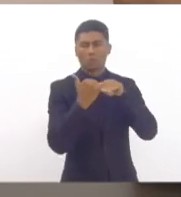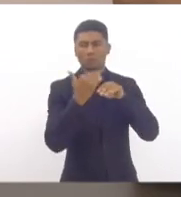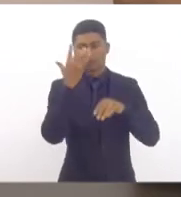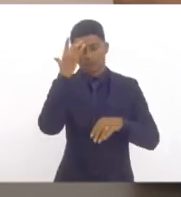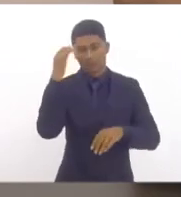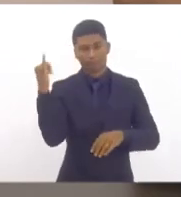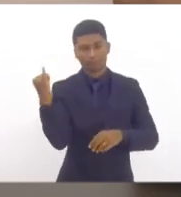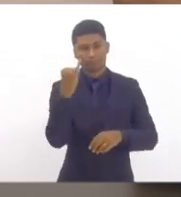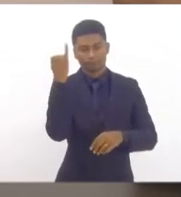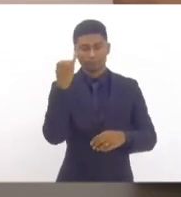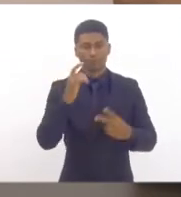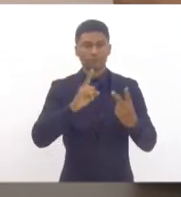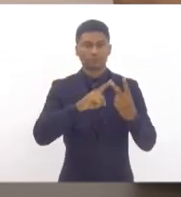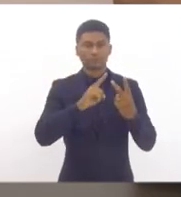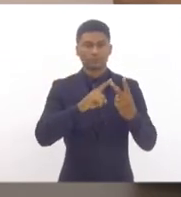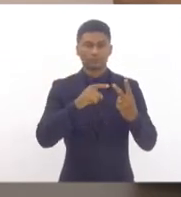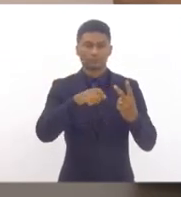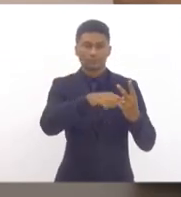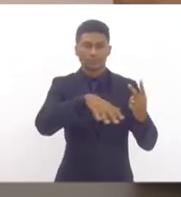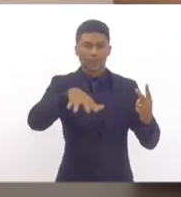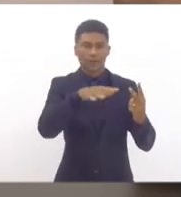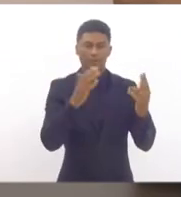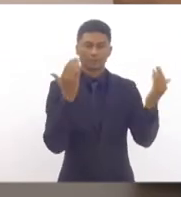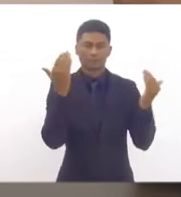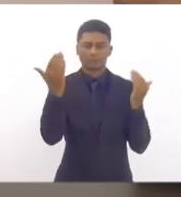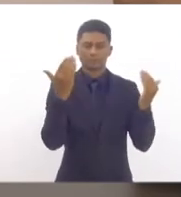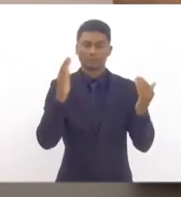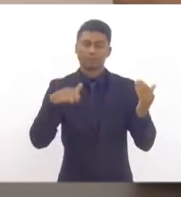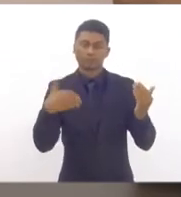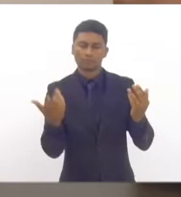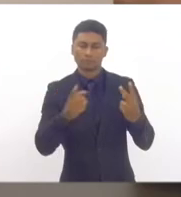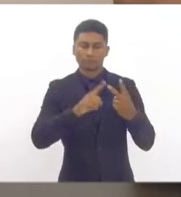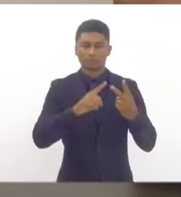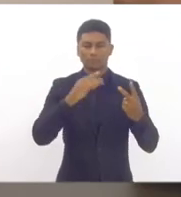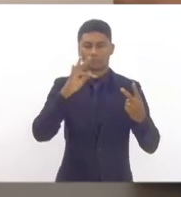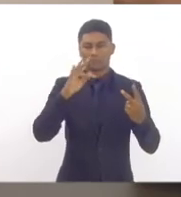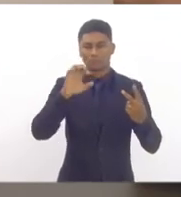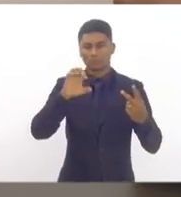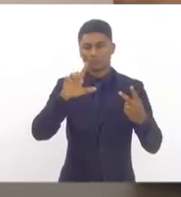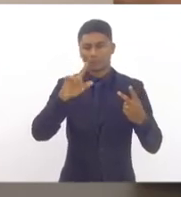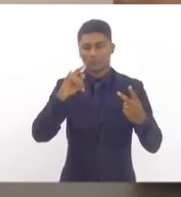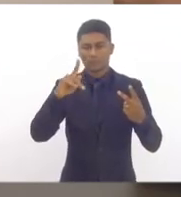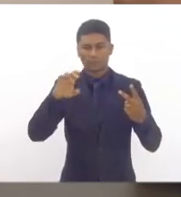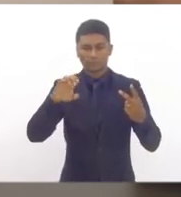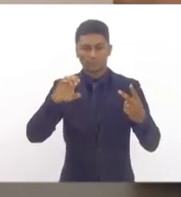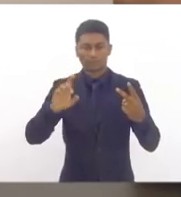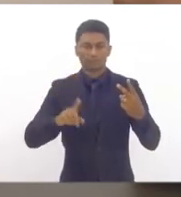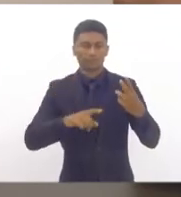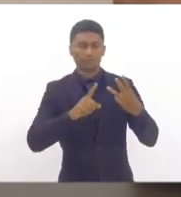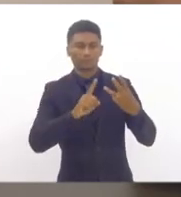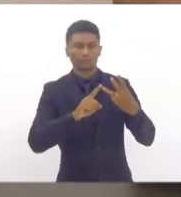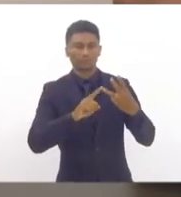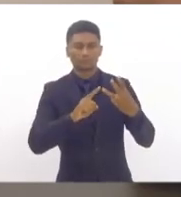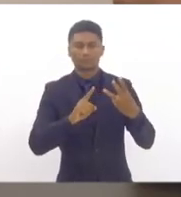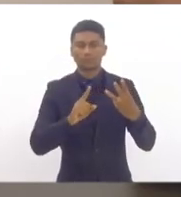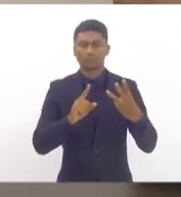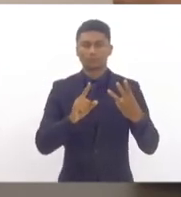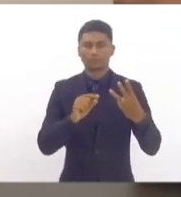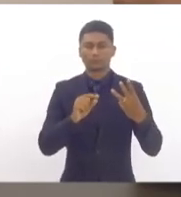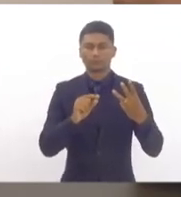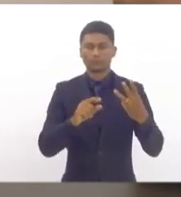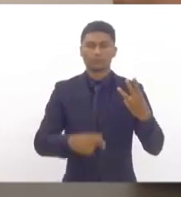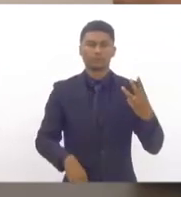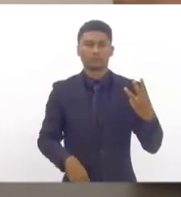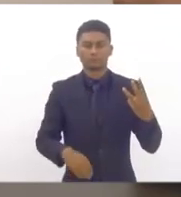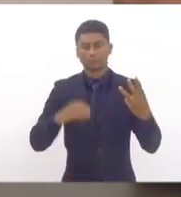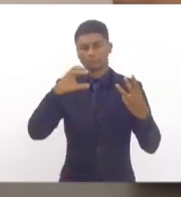profissional da área da psicologia, então eu vou votar no Felipe Aste. E o meu terceiro voto, eu vou